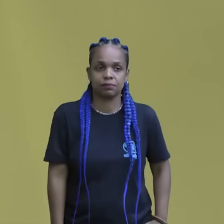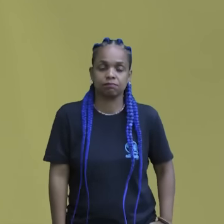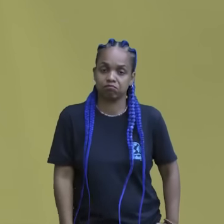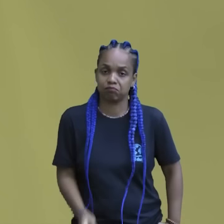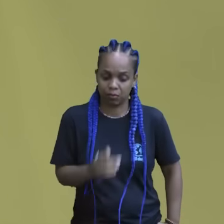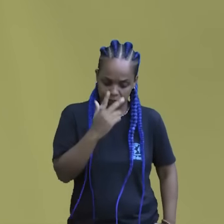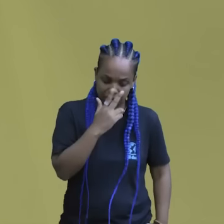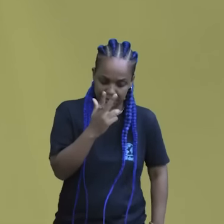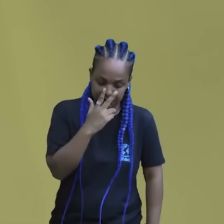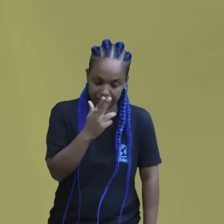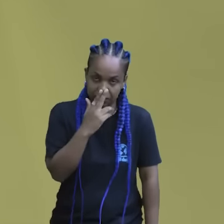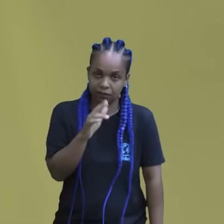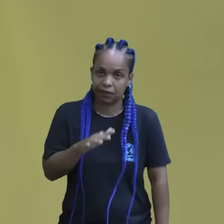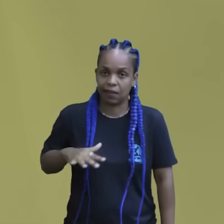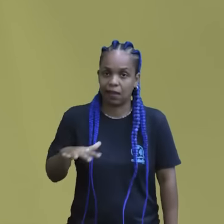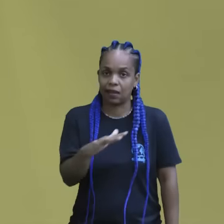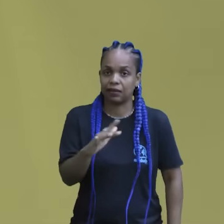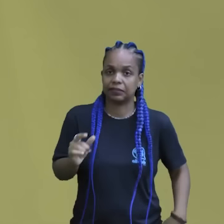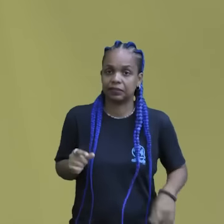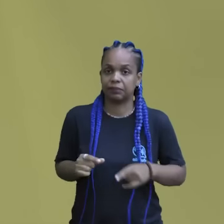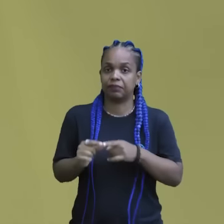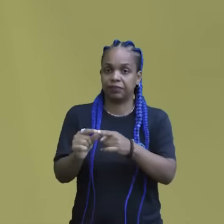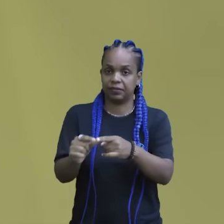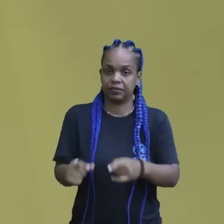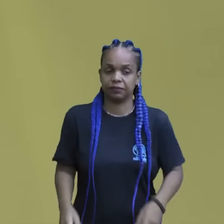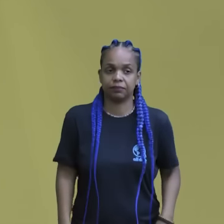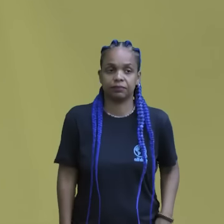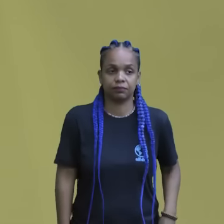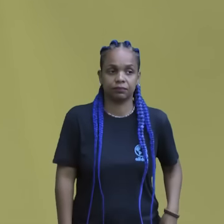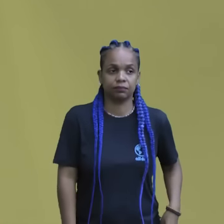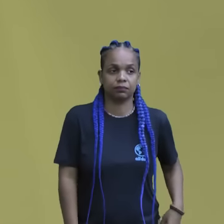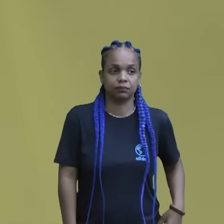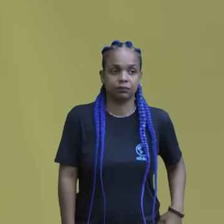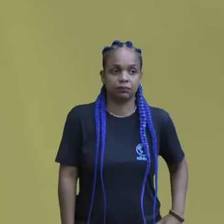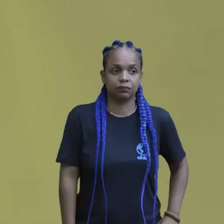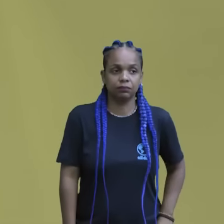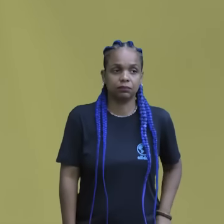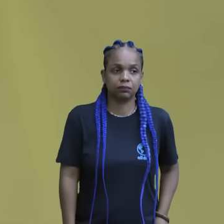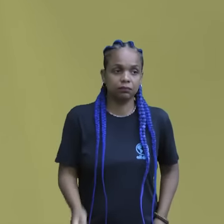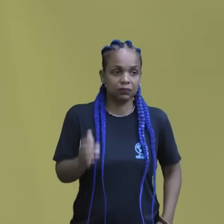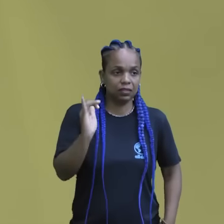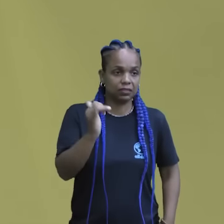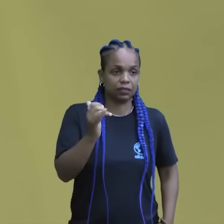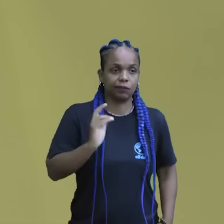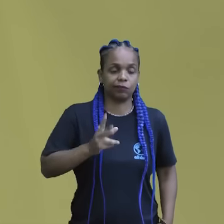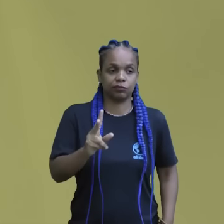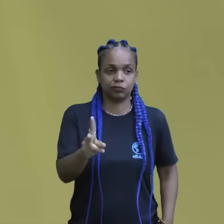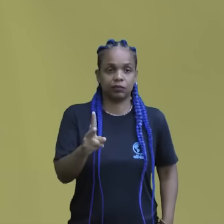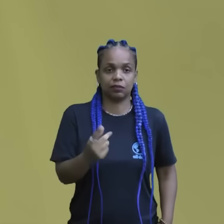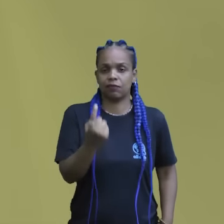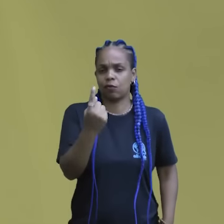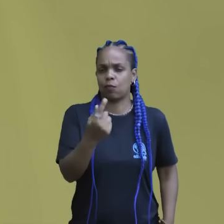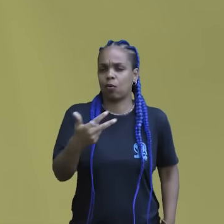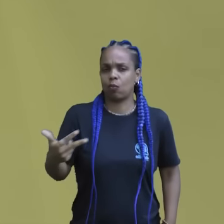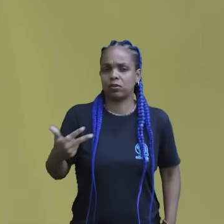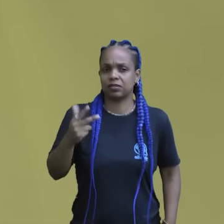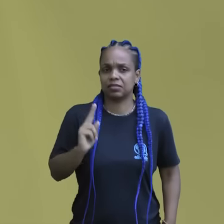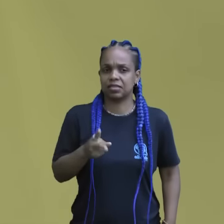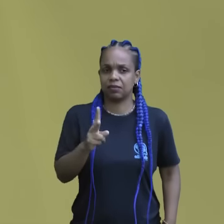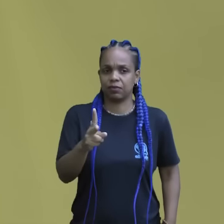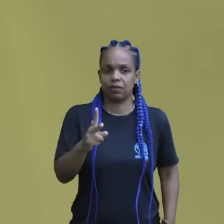continua, e tem sempre uma coisa que é bonita, né? Por vezes, no fundo, na frente ou ao